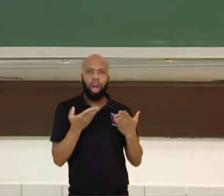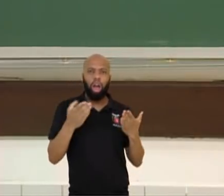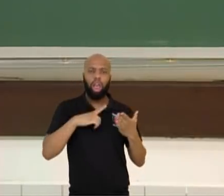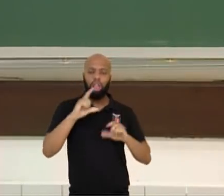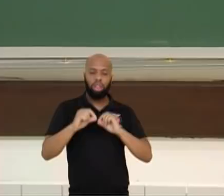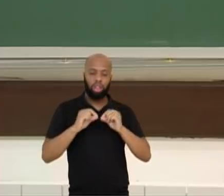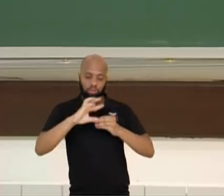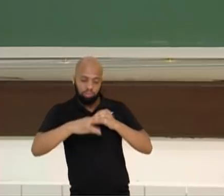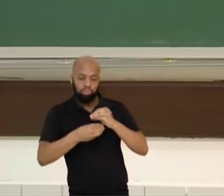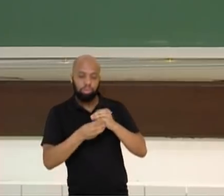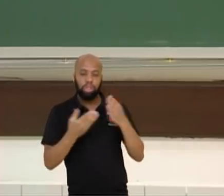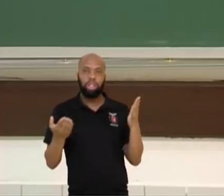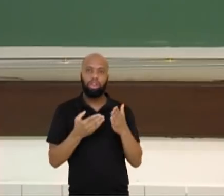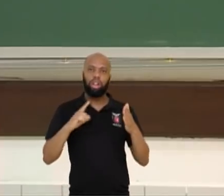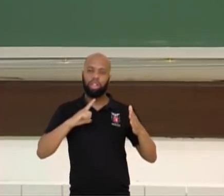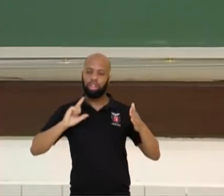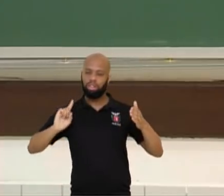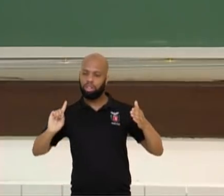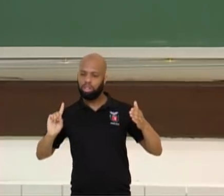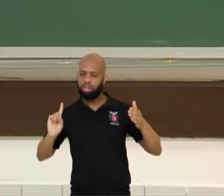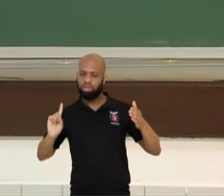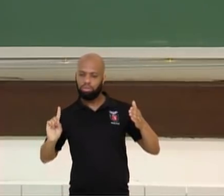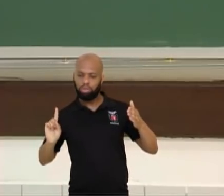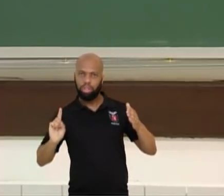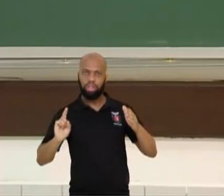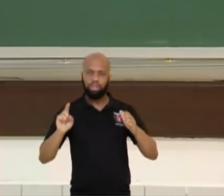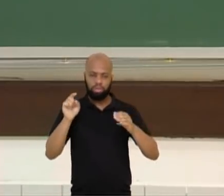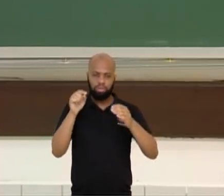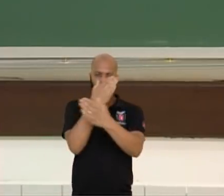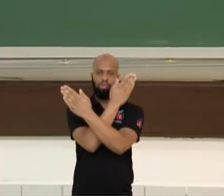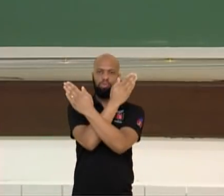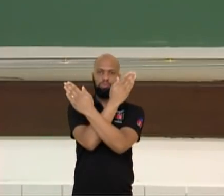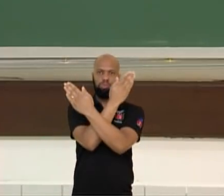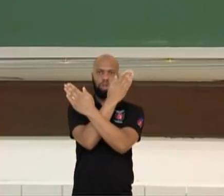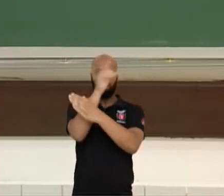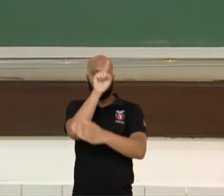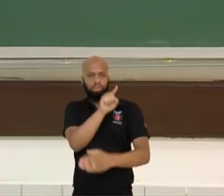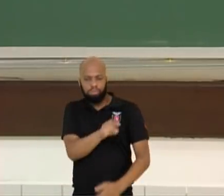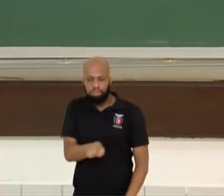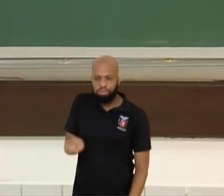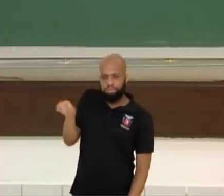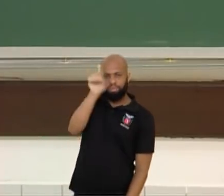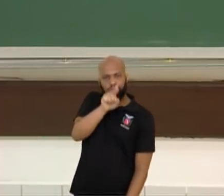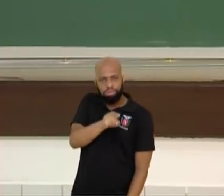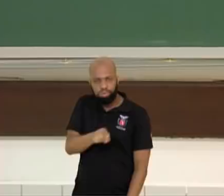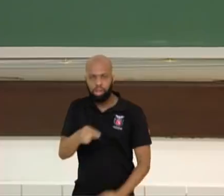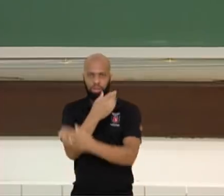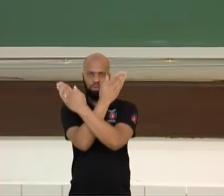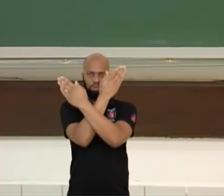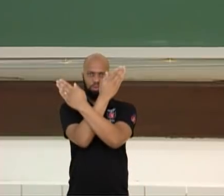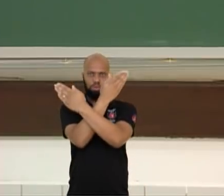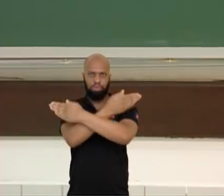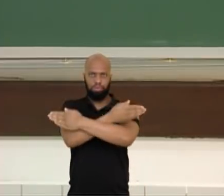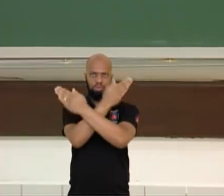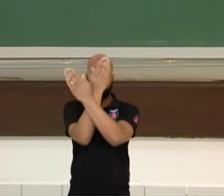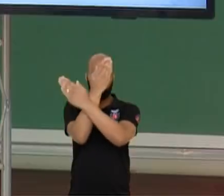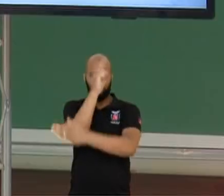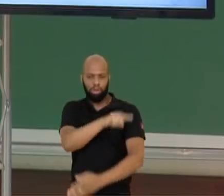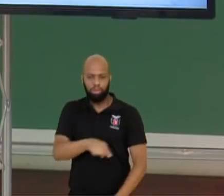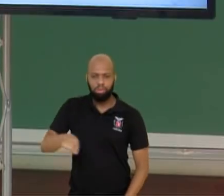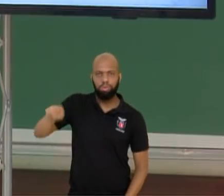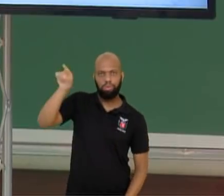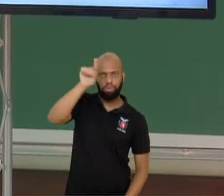de vento. Tá? Uma tecnologia a mais ali, mas ainda a força humana e animal predomina. 1800,